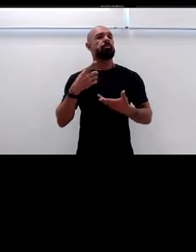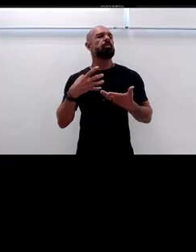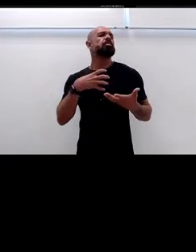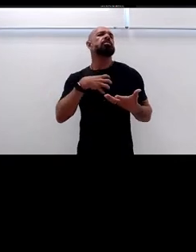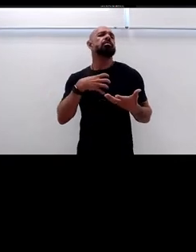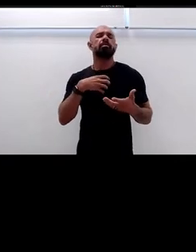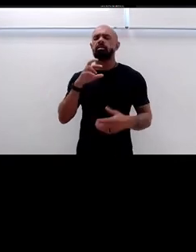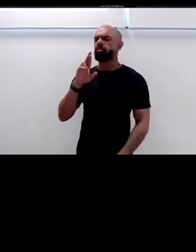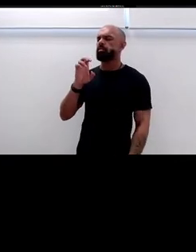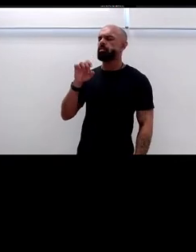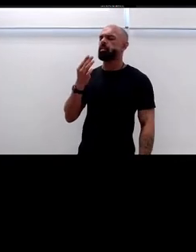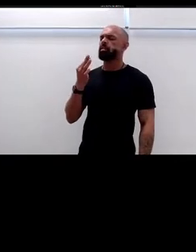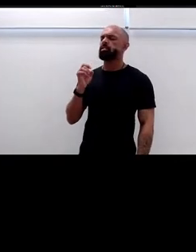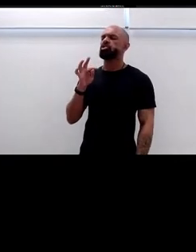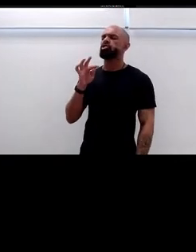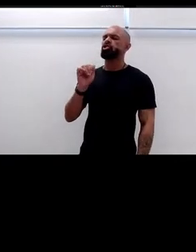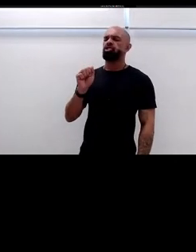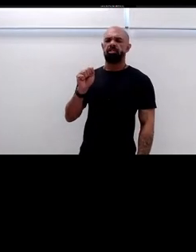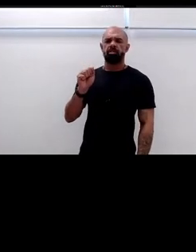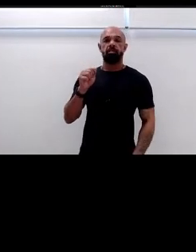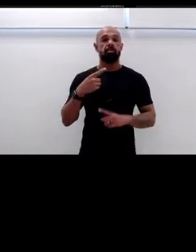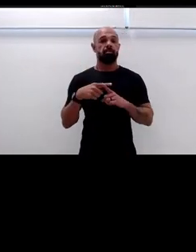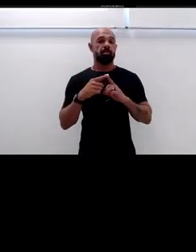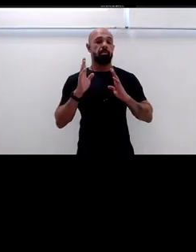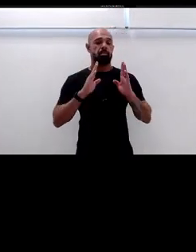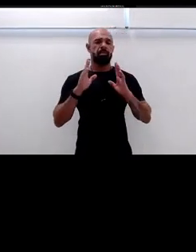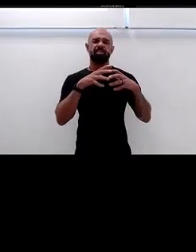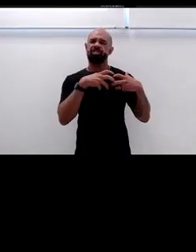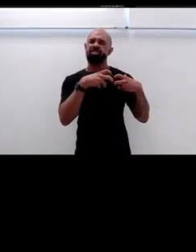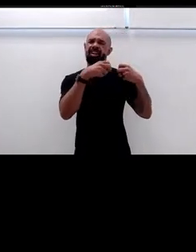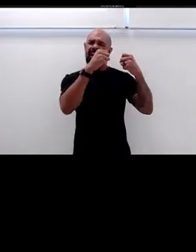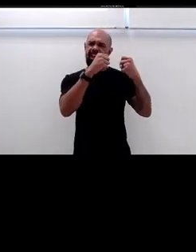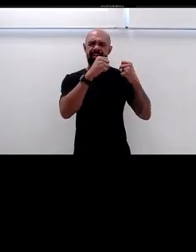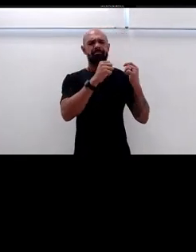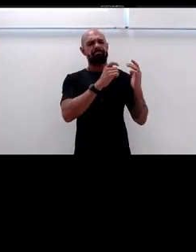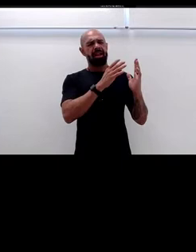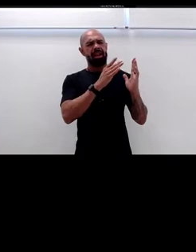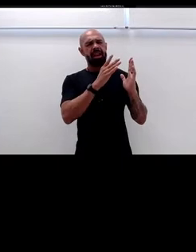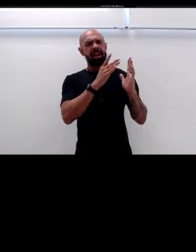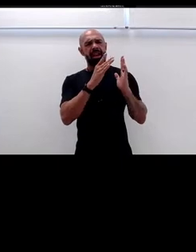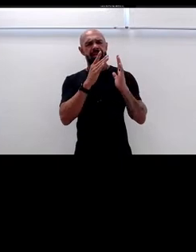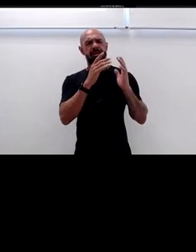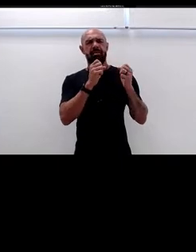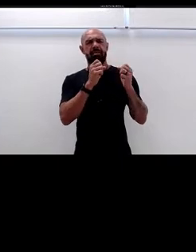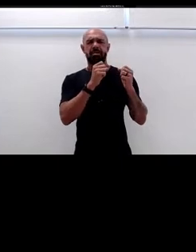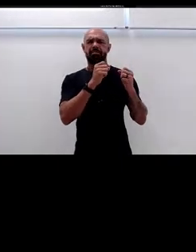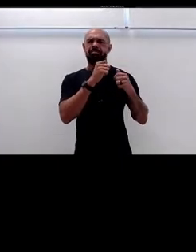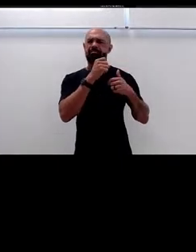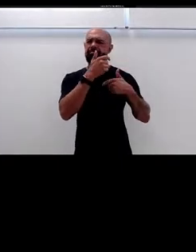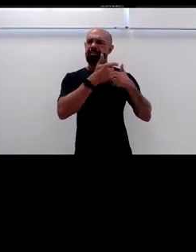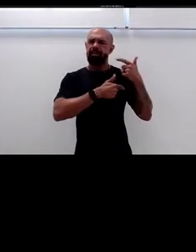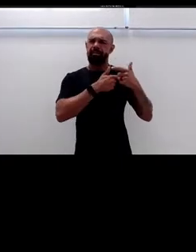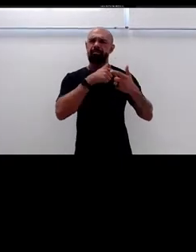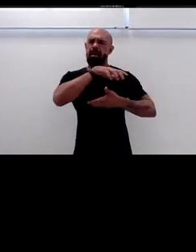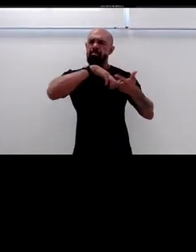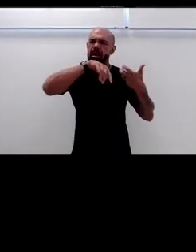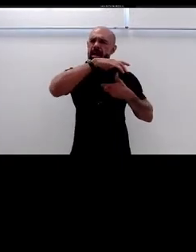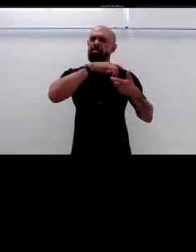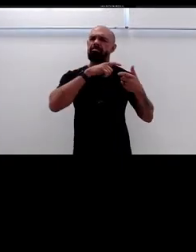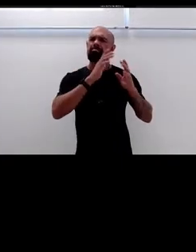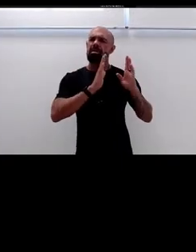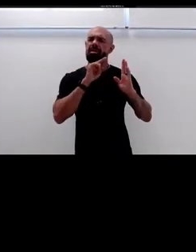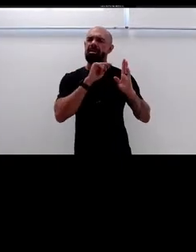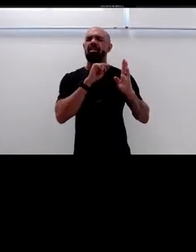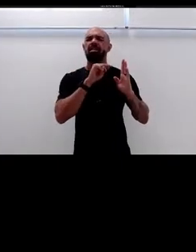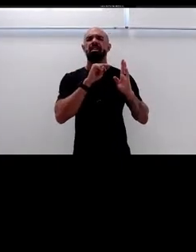renascentista? Eu acho que a gente vive um período de trevas, a gente vive um período punk, a gente vive um período onde